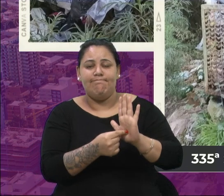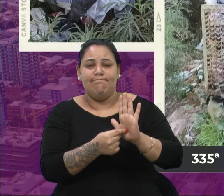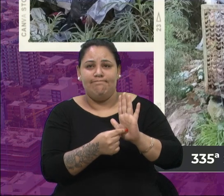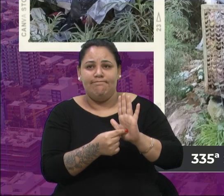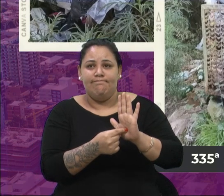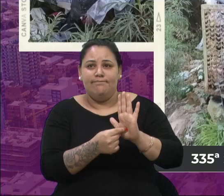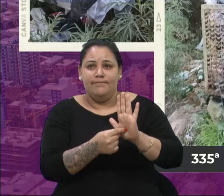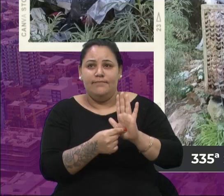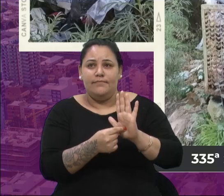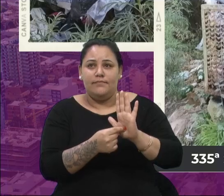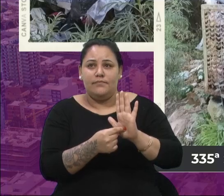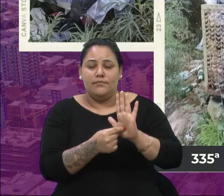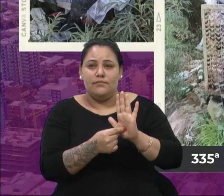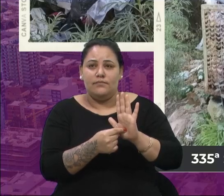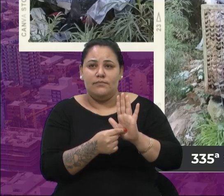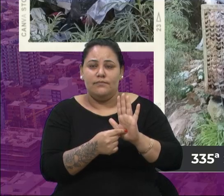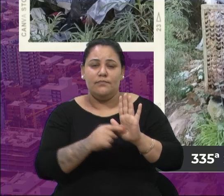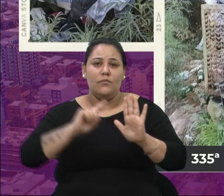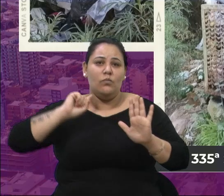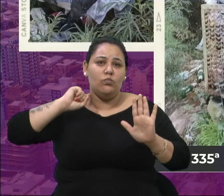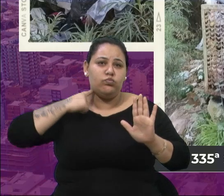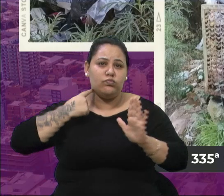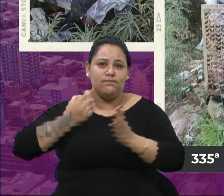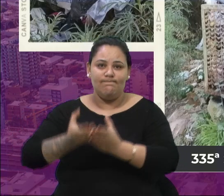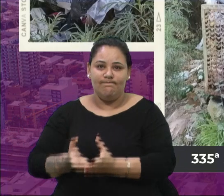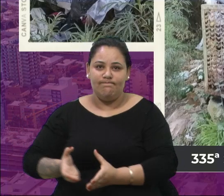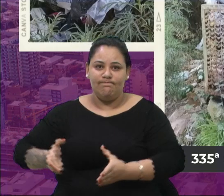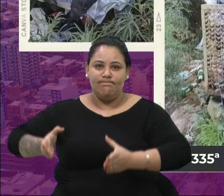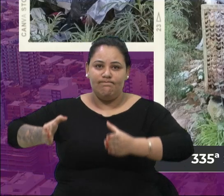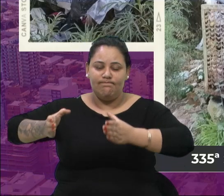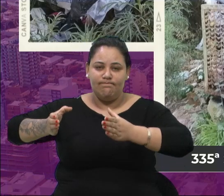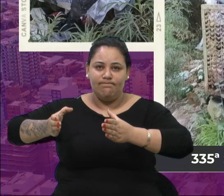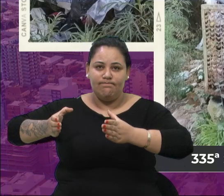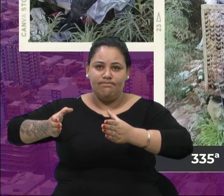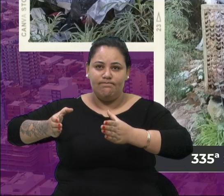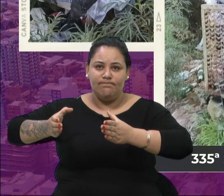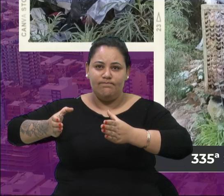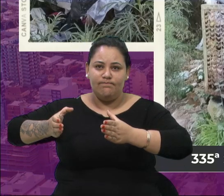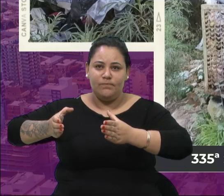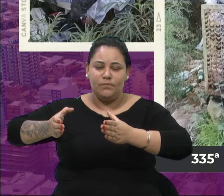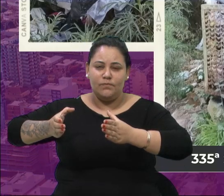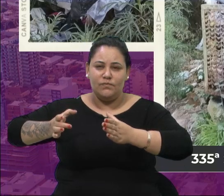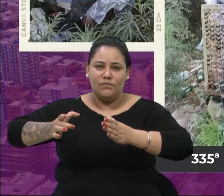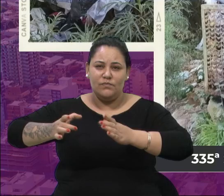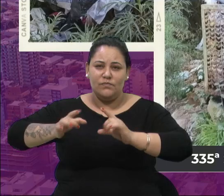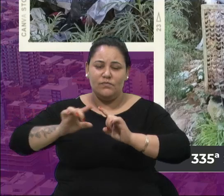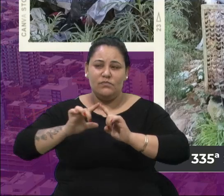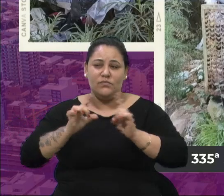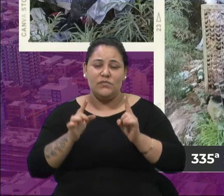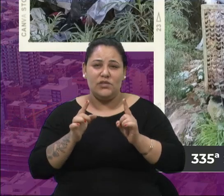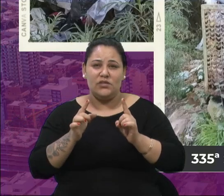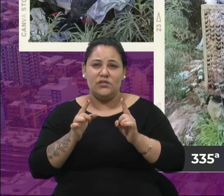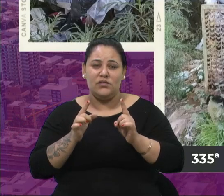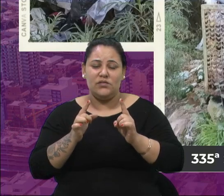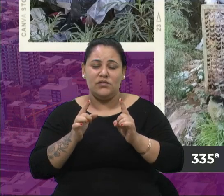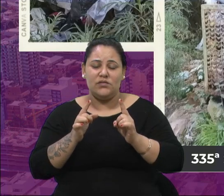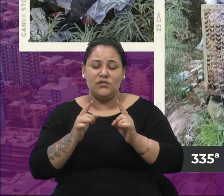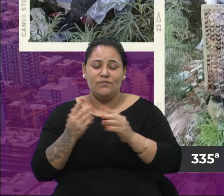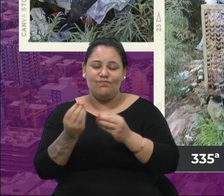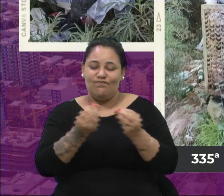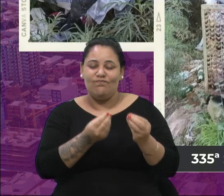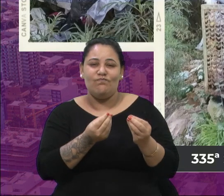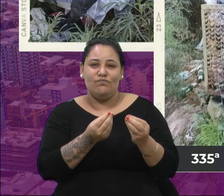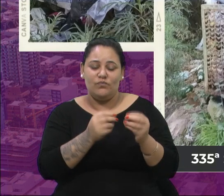questão das lixeiras, né? Mas não só o que muita gente já comentou aqui